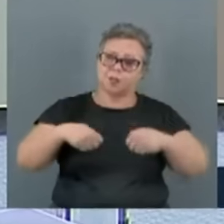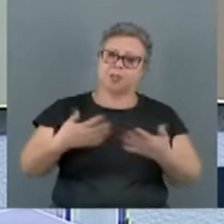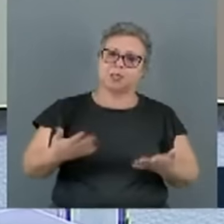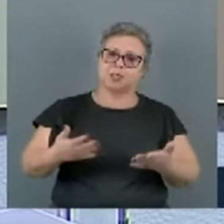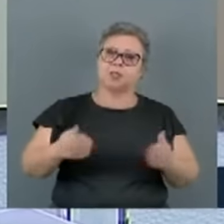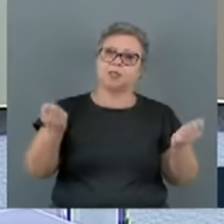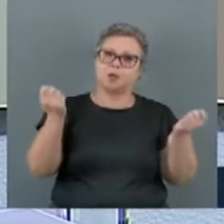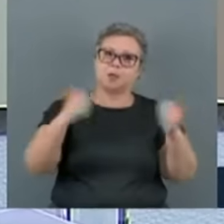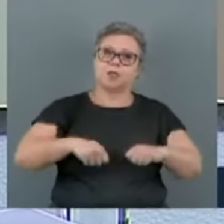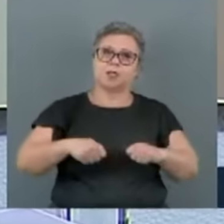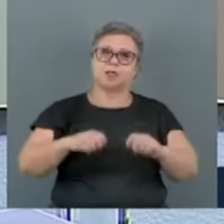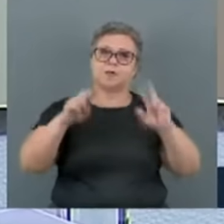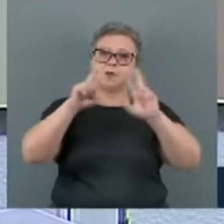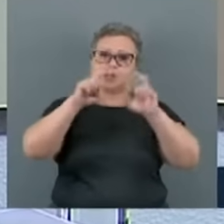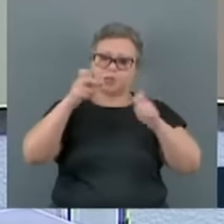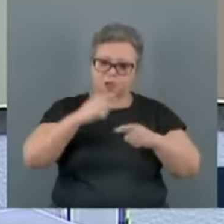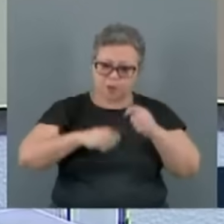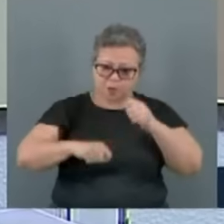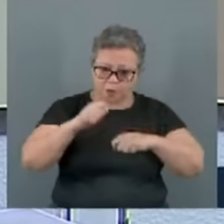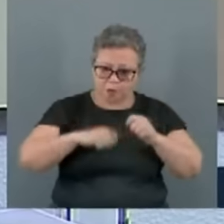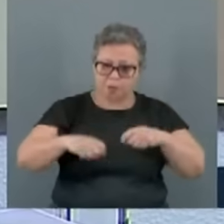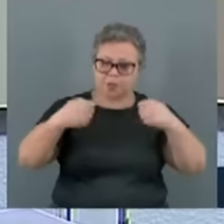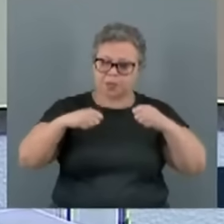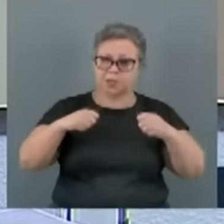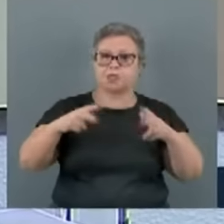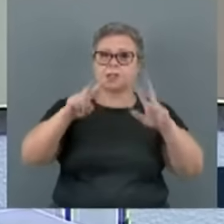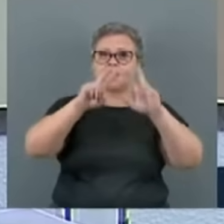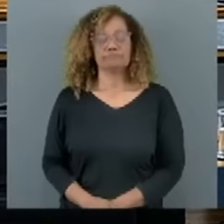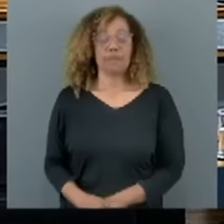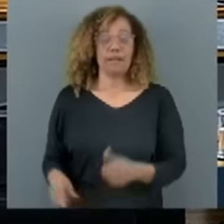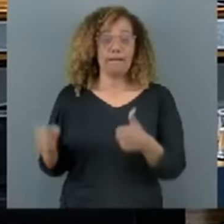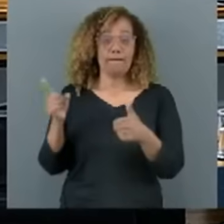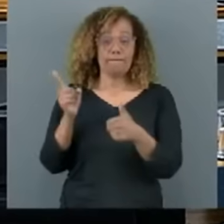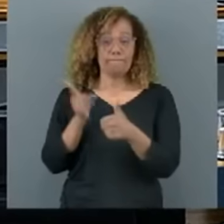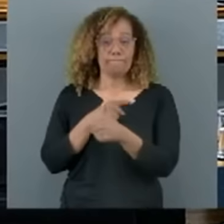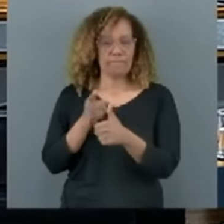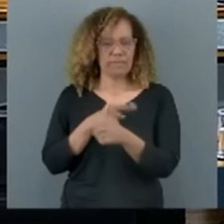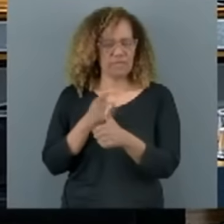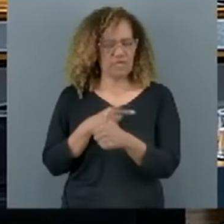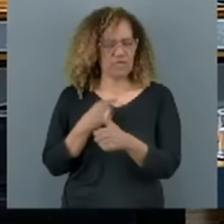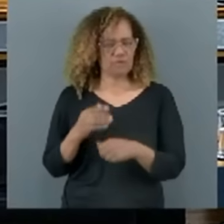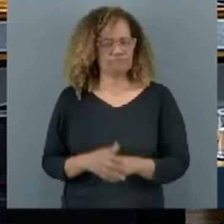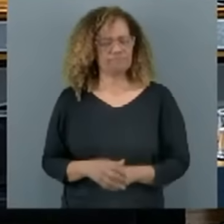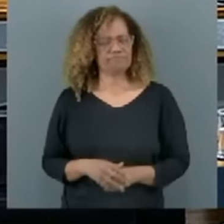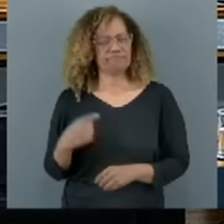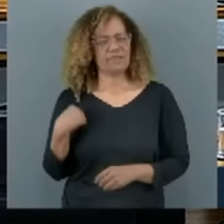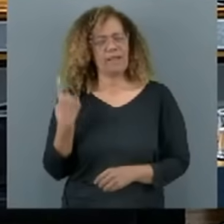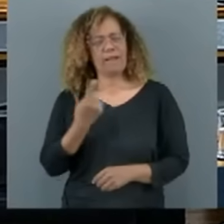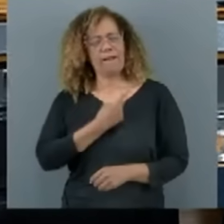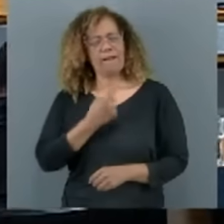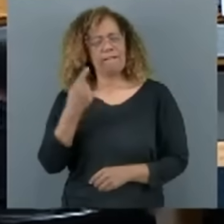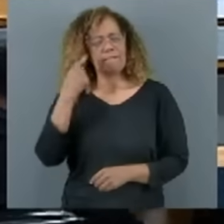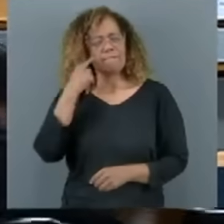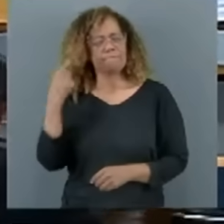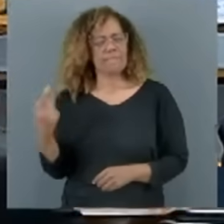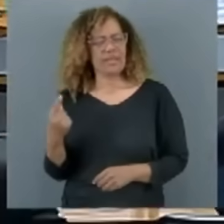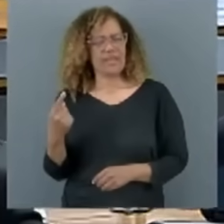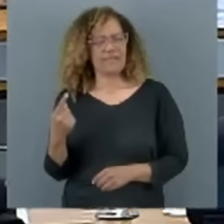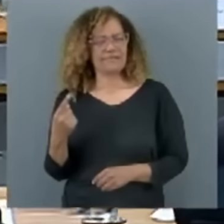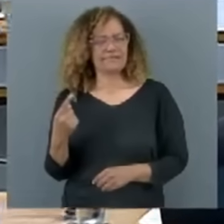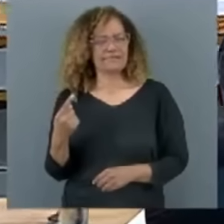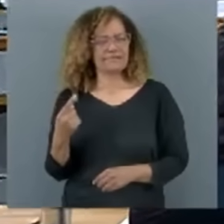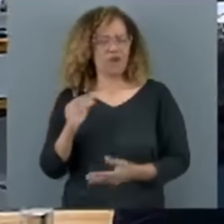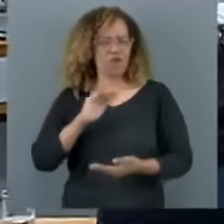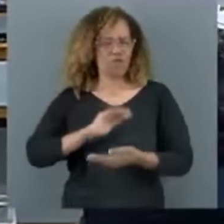viável do ponto de vista econômico, do ponto de vista ambiental e social. Quando a gente pensa o Fundo Amazônia, a primeira coisa que se